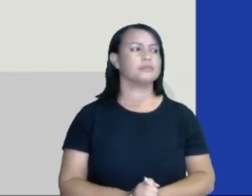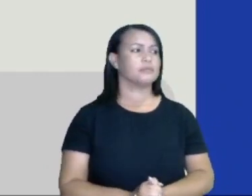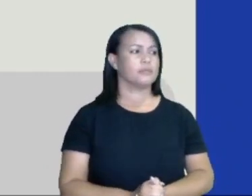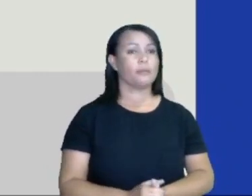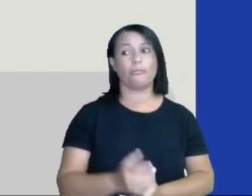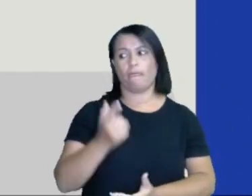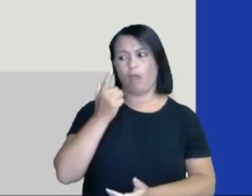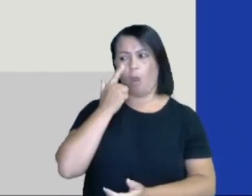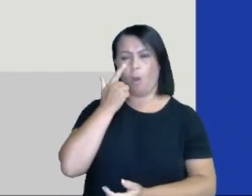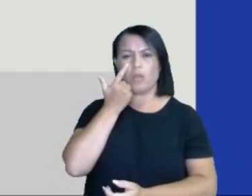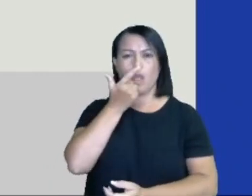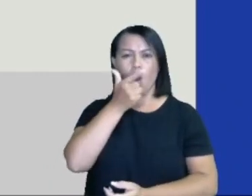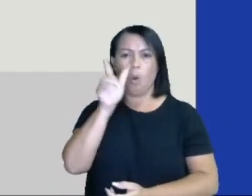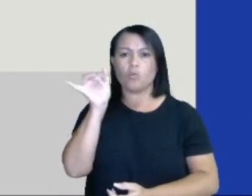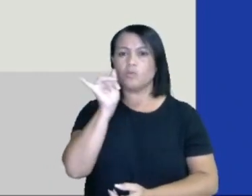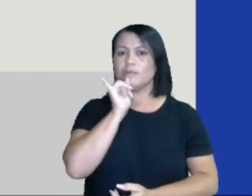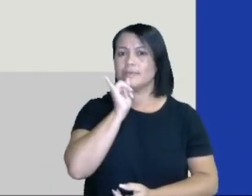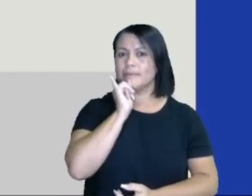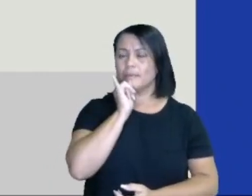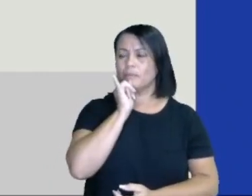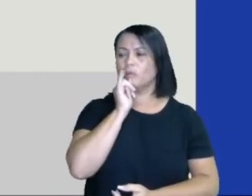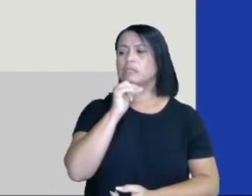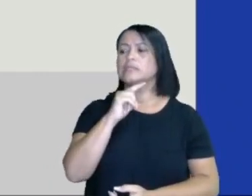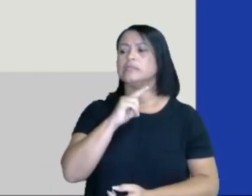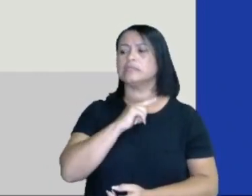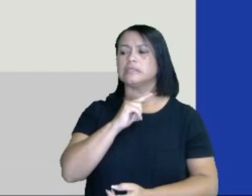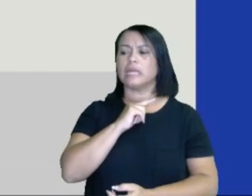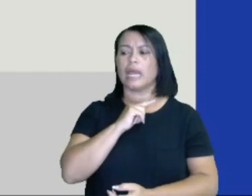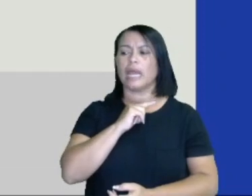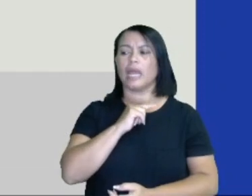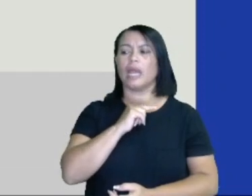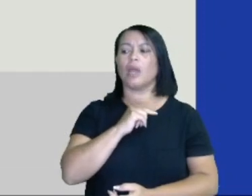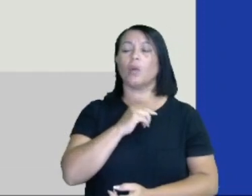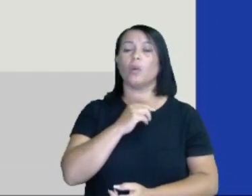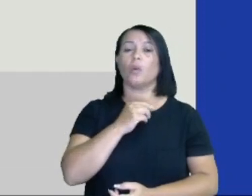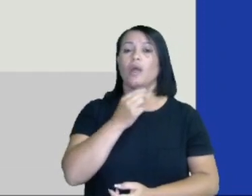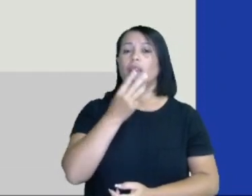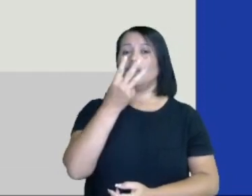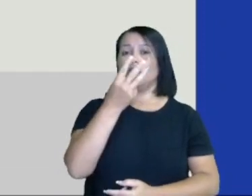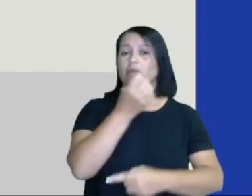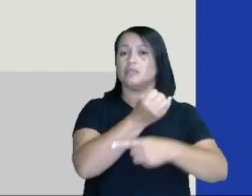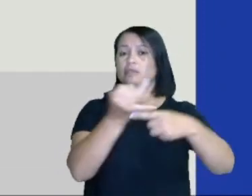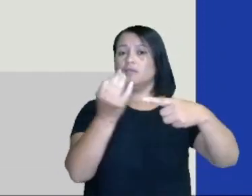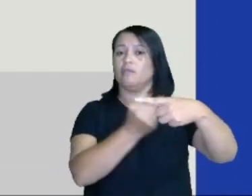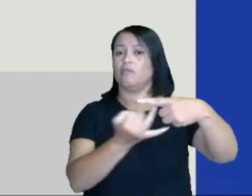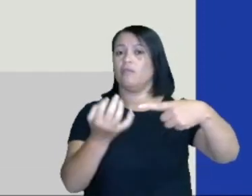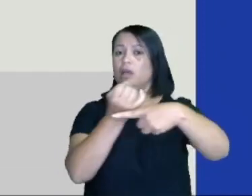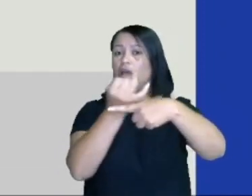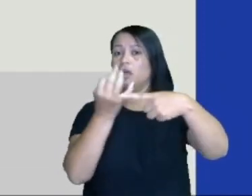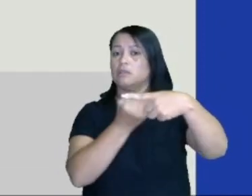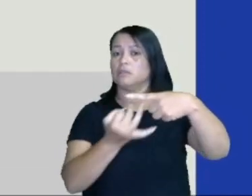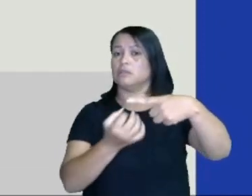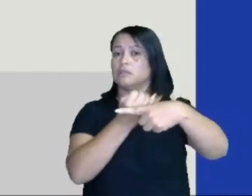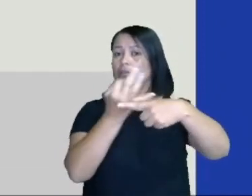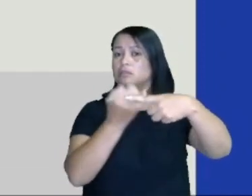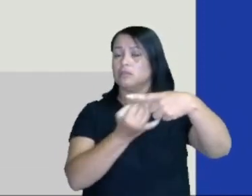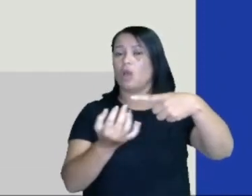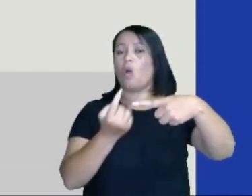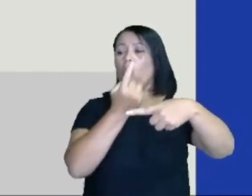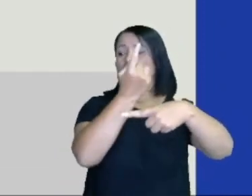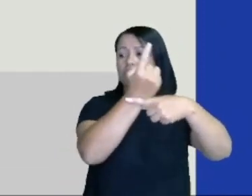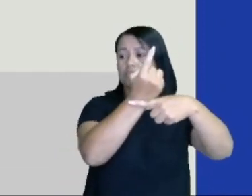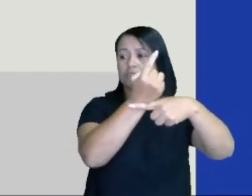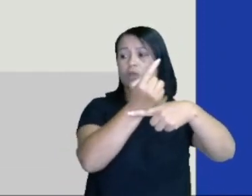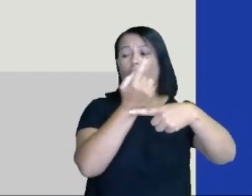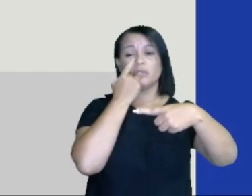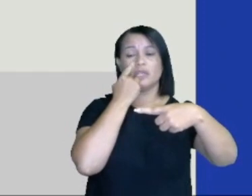Olha outro exemplo. Trouxe 3 frações. Onde? 1, tem